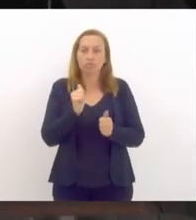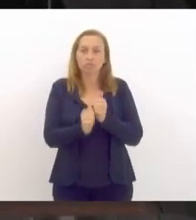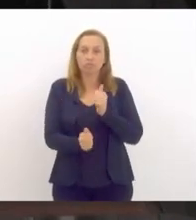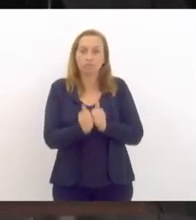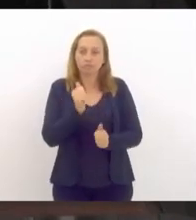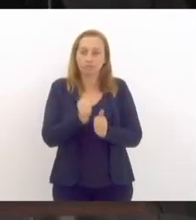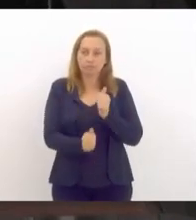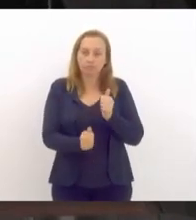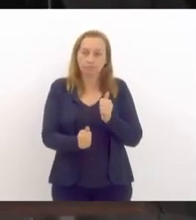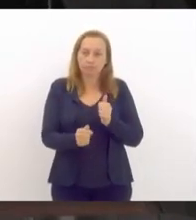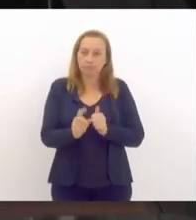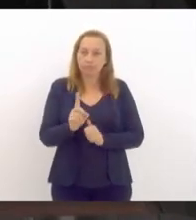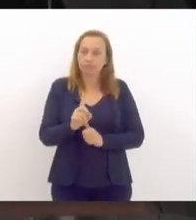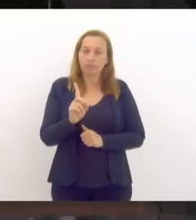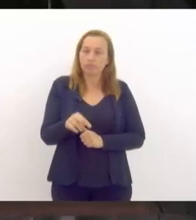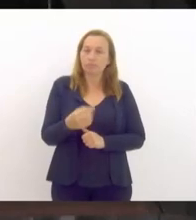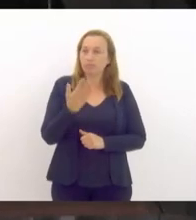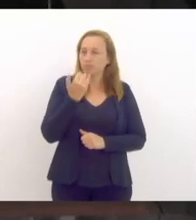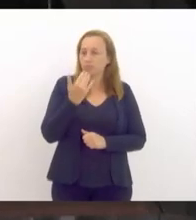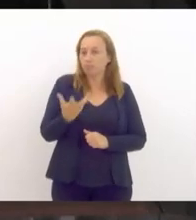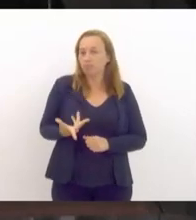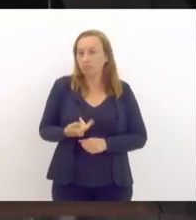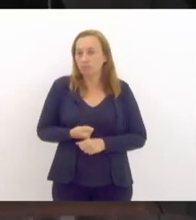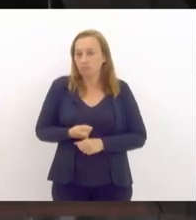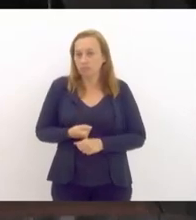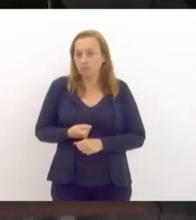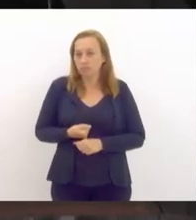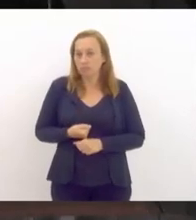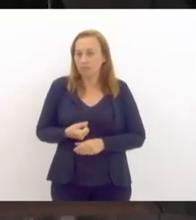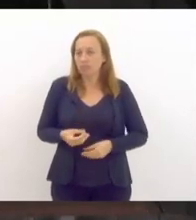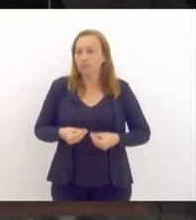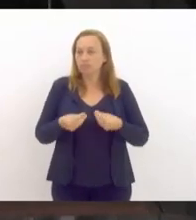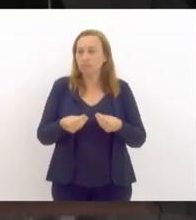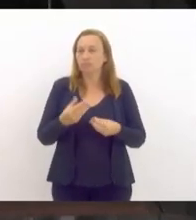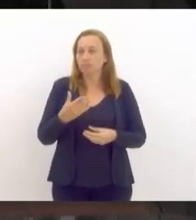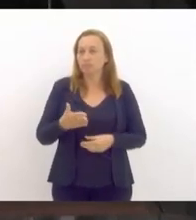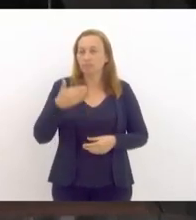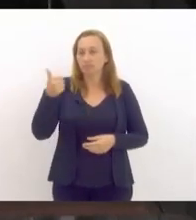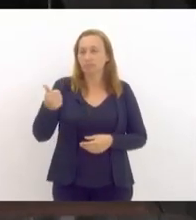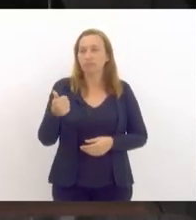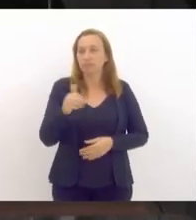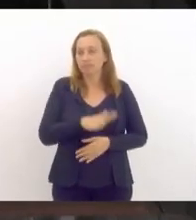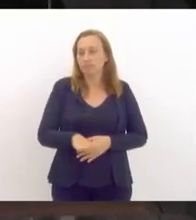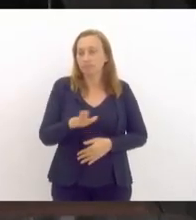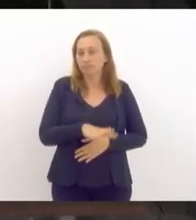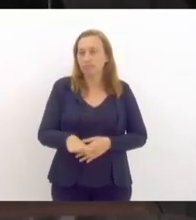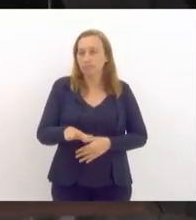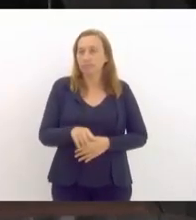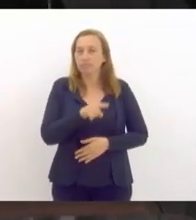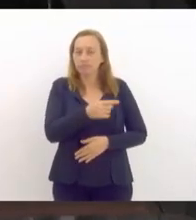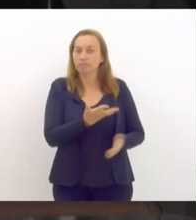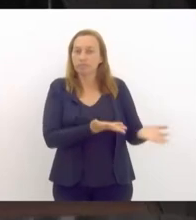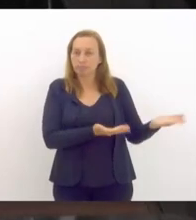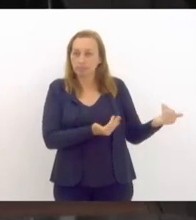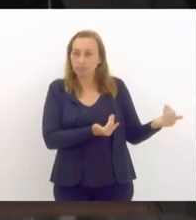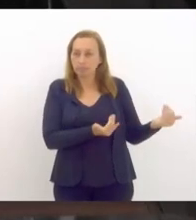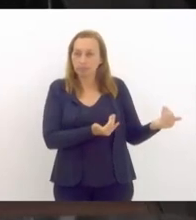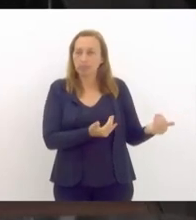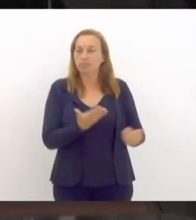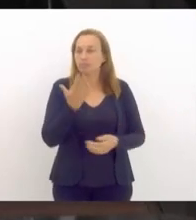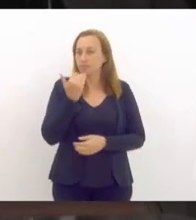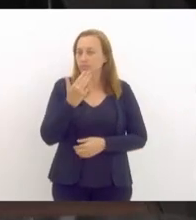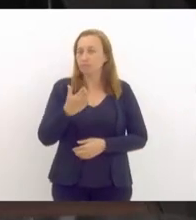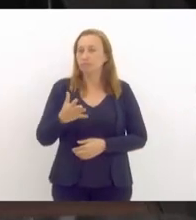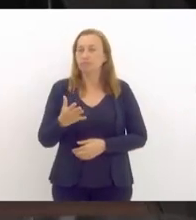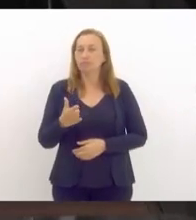né não é uma comida de qualidade que possa garantir para essas crianças e para esses jovens uma refeição